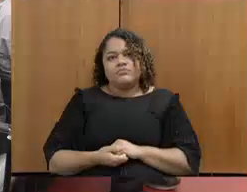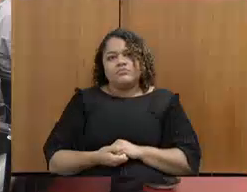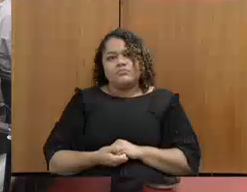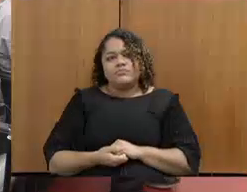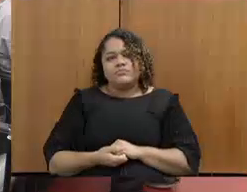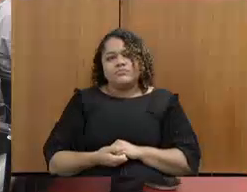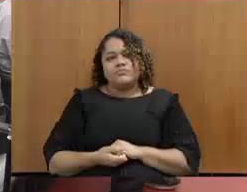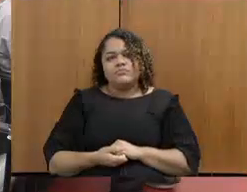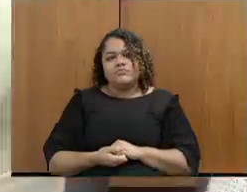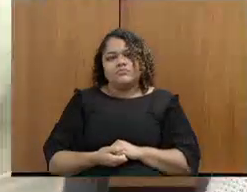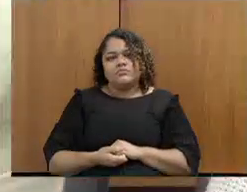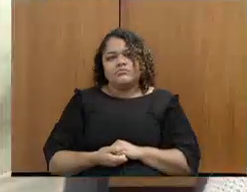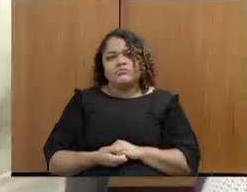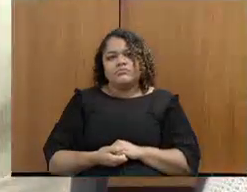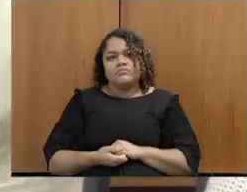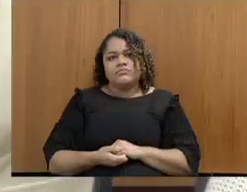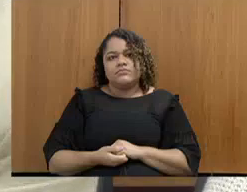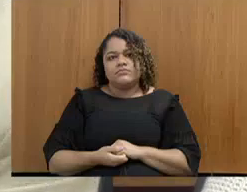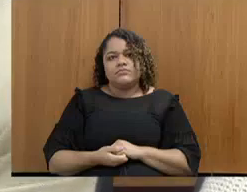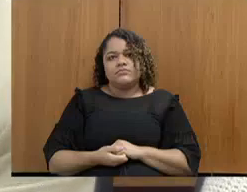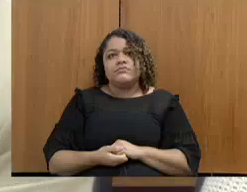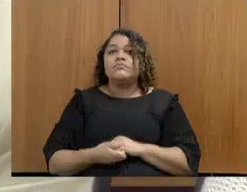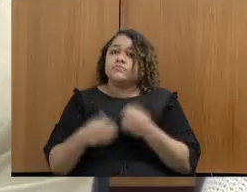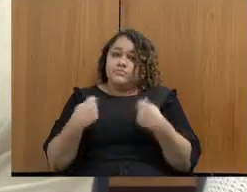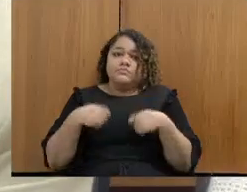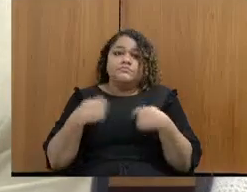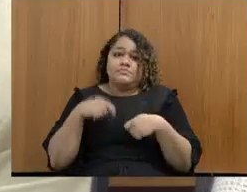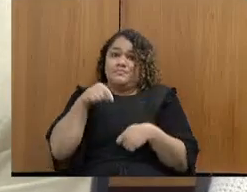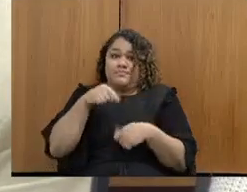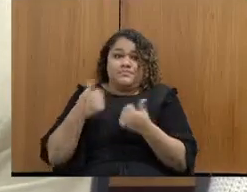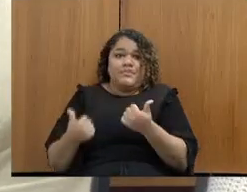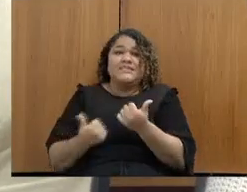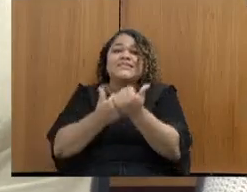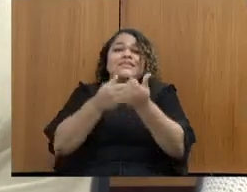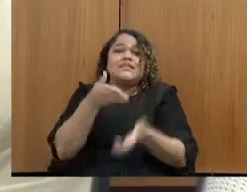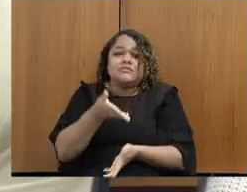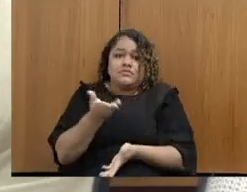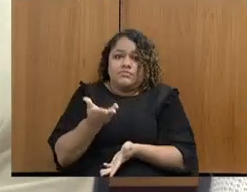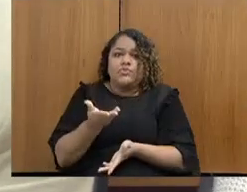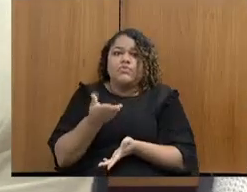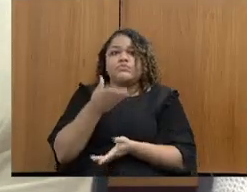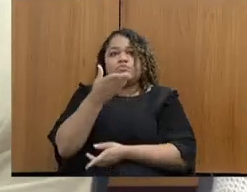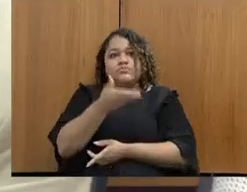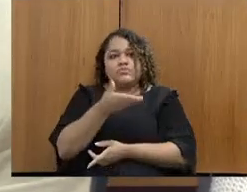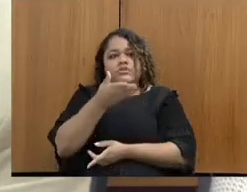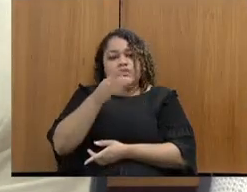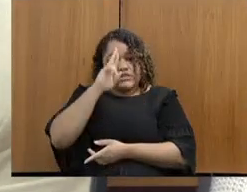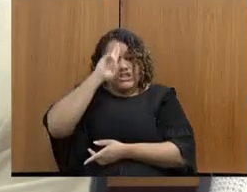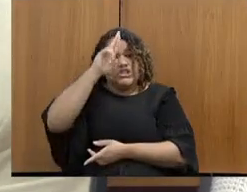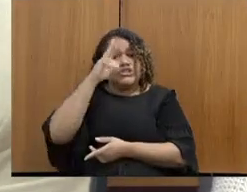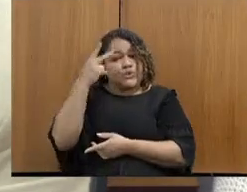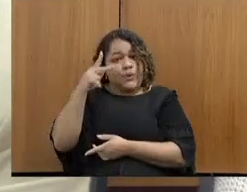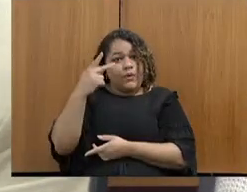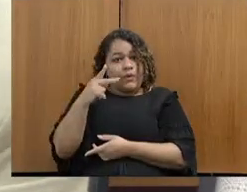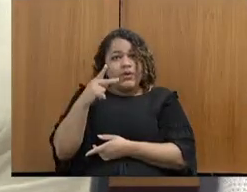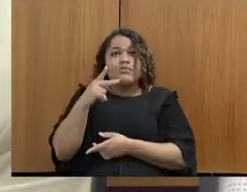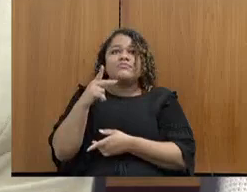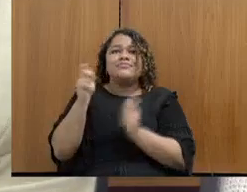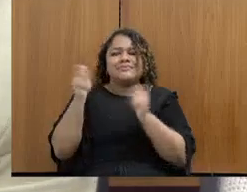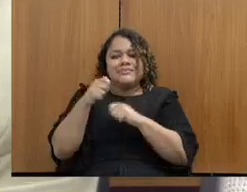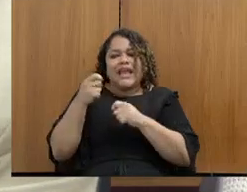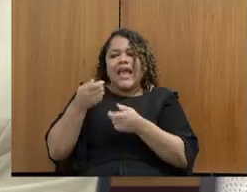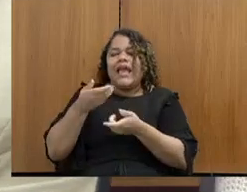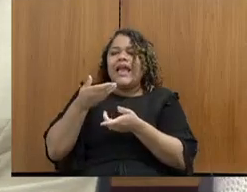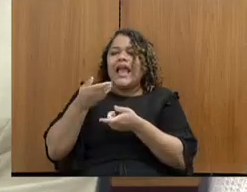a gente precisa contar com esse apoio e a senhora na sua posição tem uma articulação maior